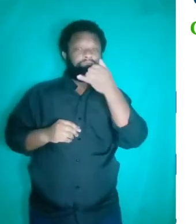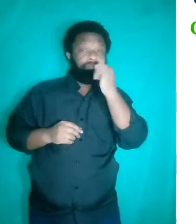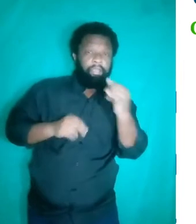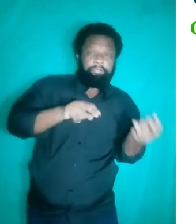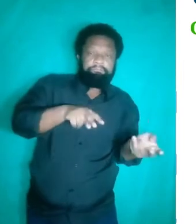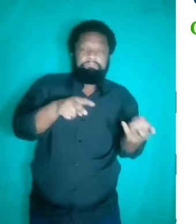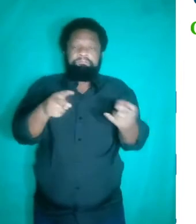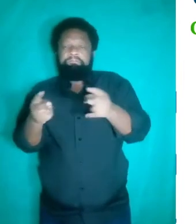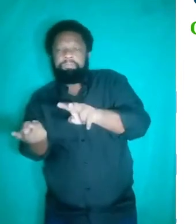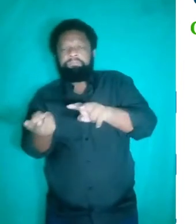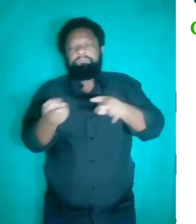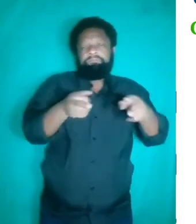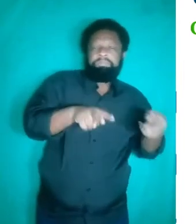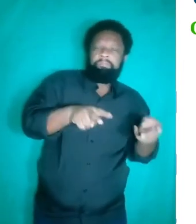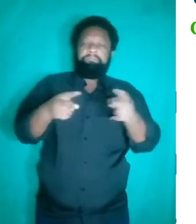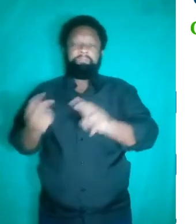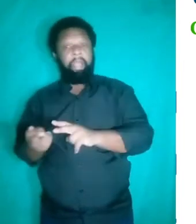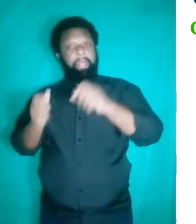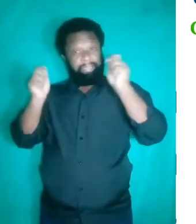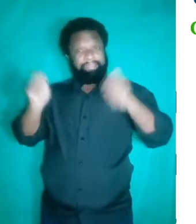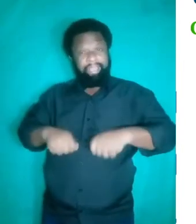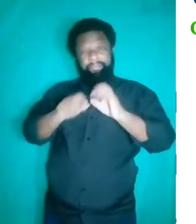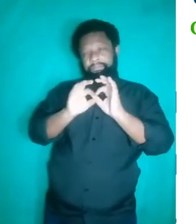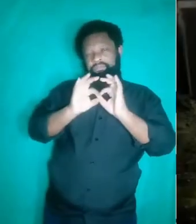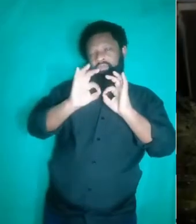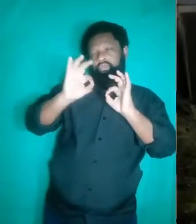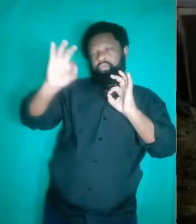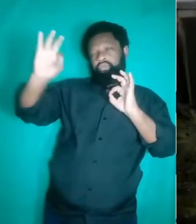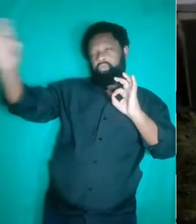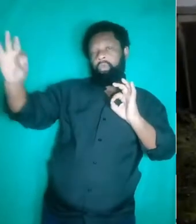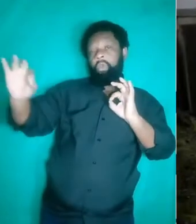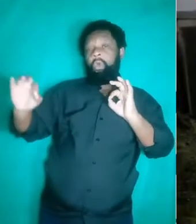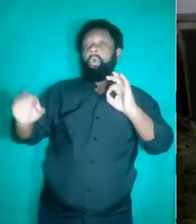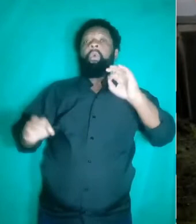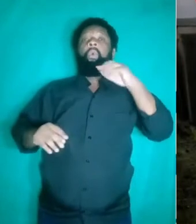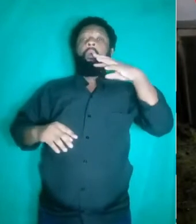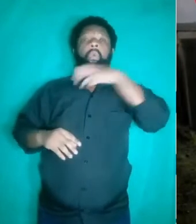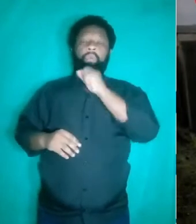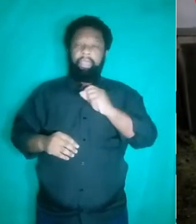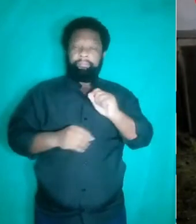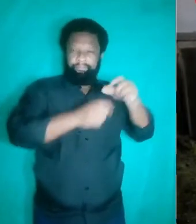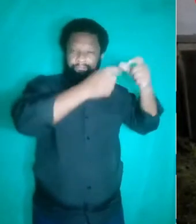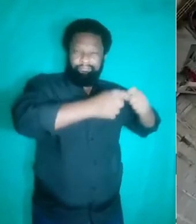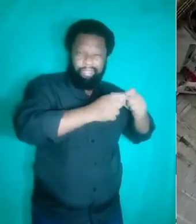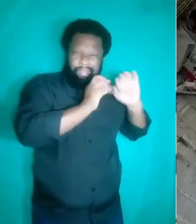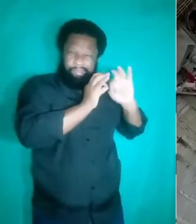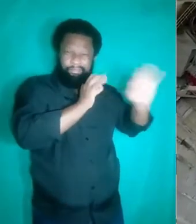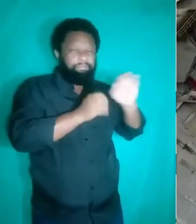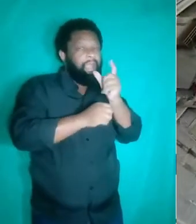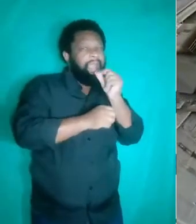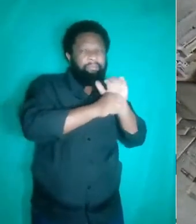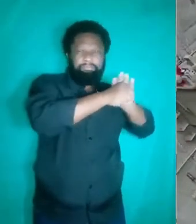corrente alternada e ela anda longas distâncias. Então eu posso fazer uma hidrelétrica num lugar bem afastado do centro urbano